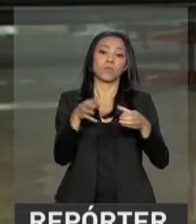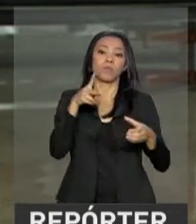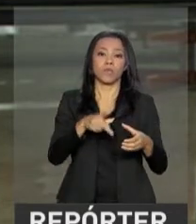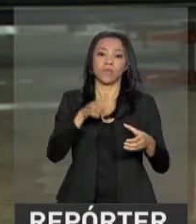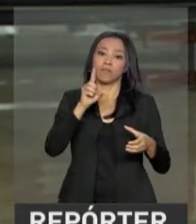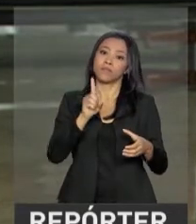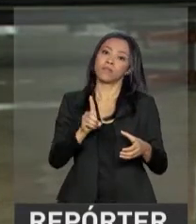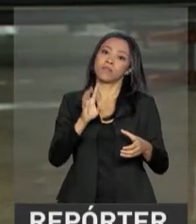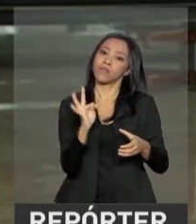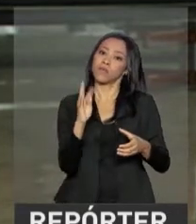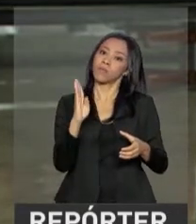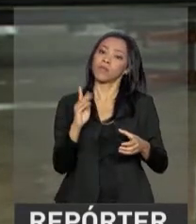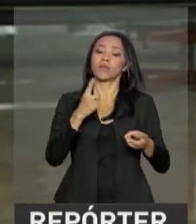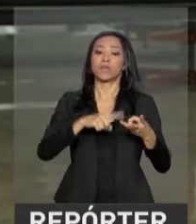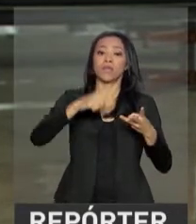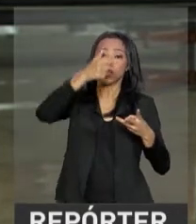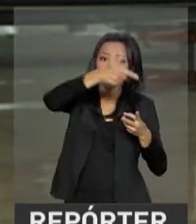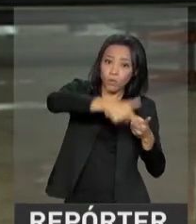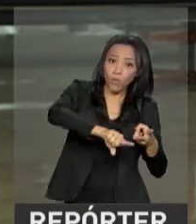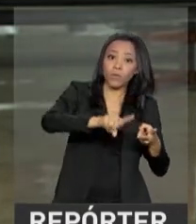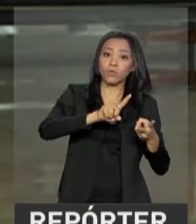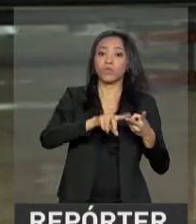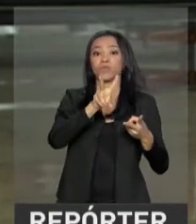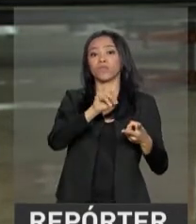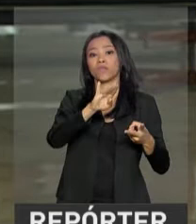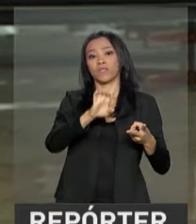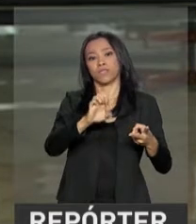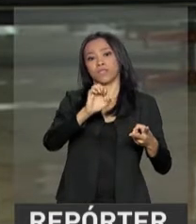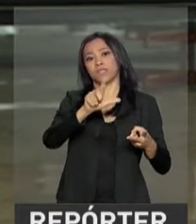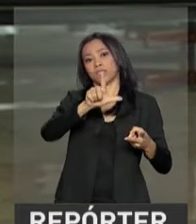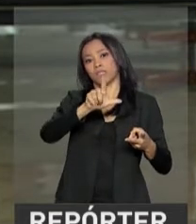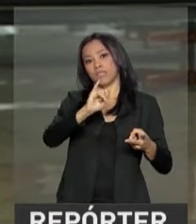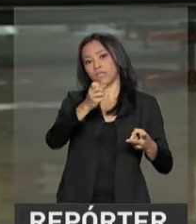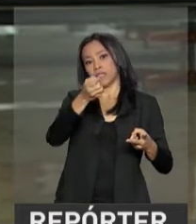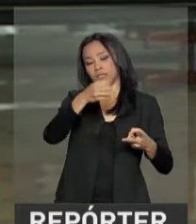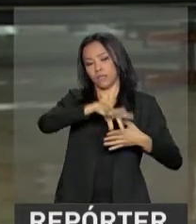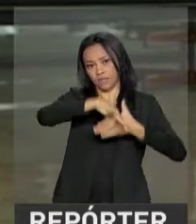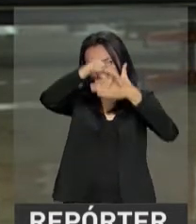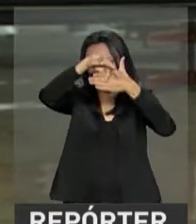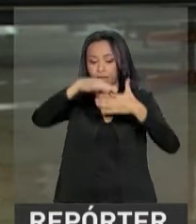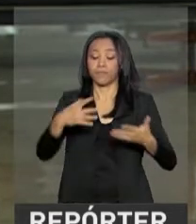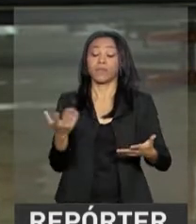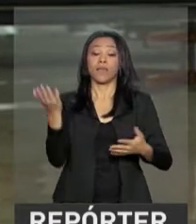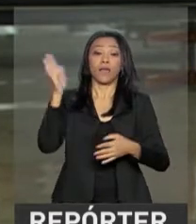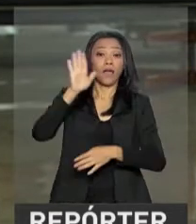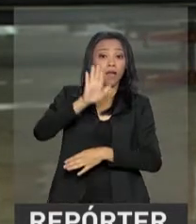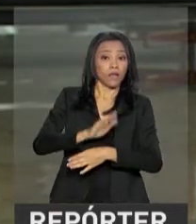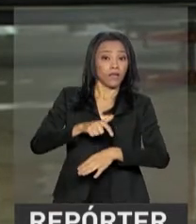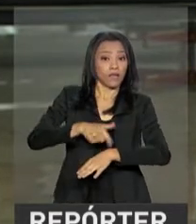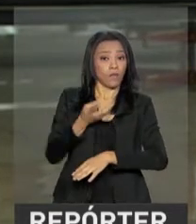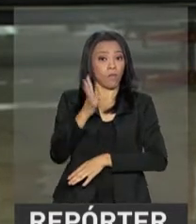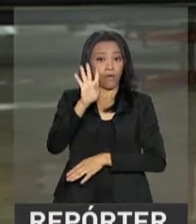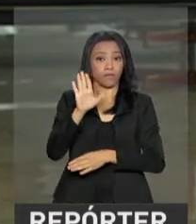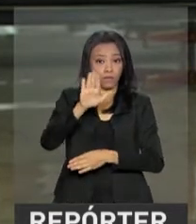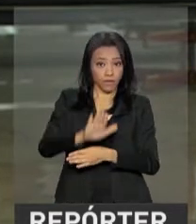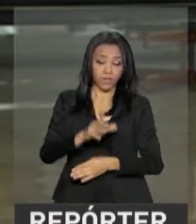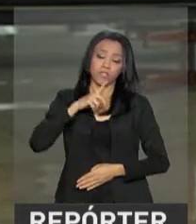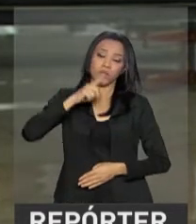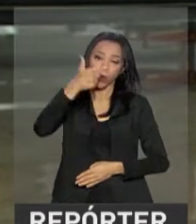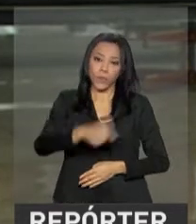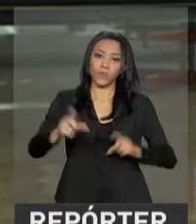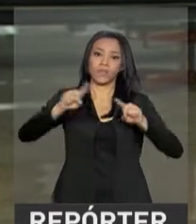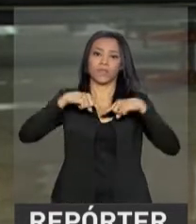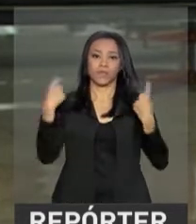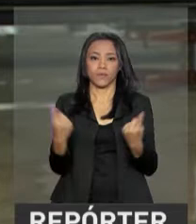Nelson Marquezelli, vice-líder do PTB. Às 4 da tarde, o presidente se reúne com o deputado Arnaldo